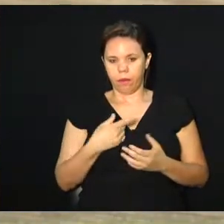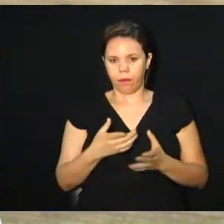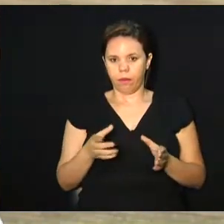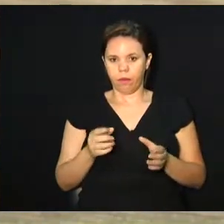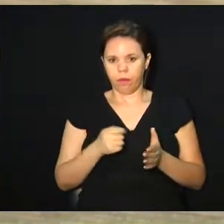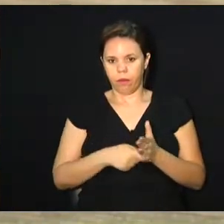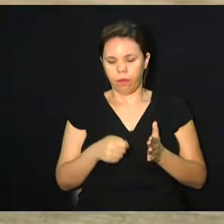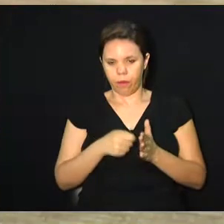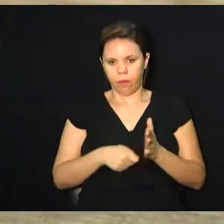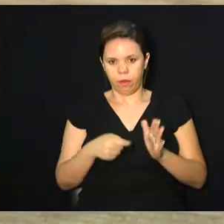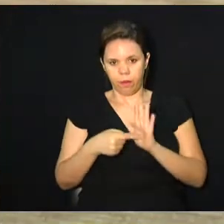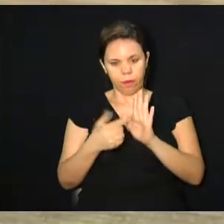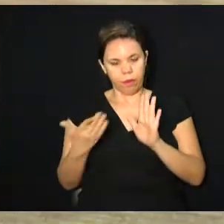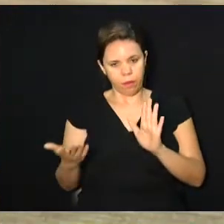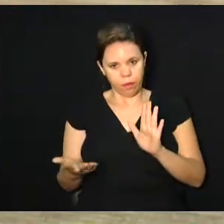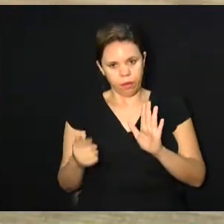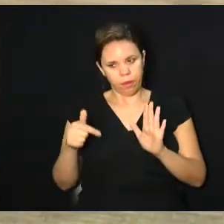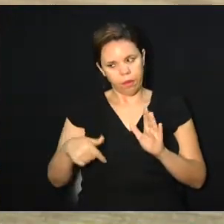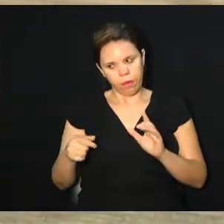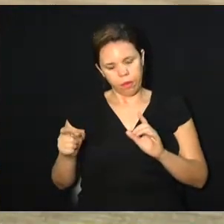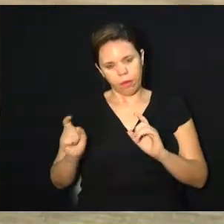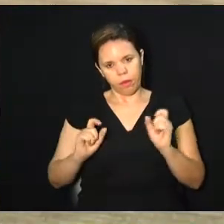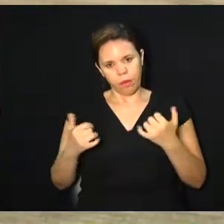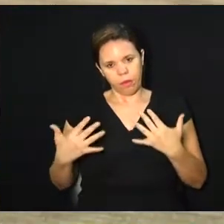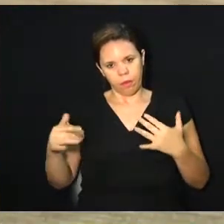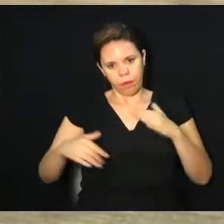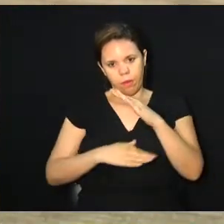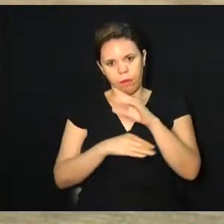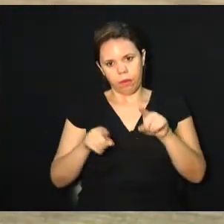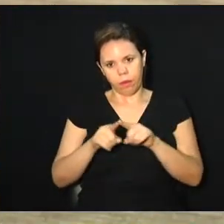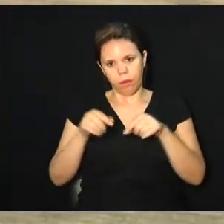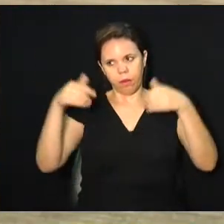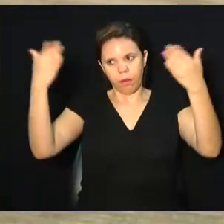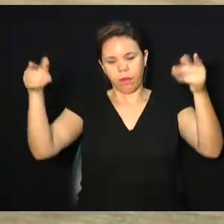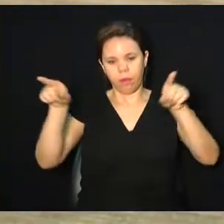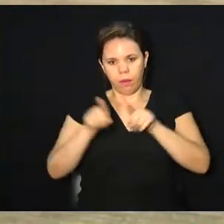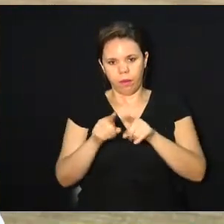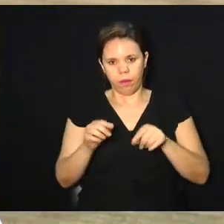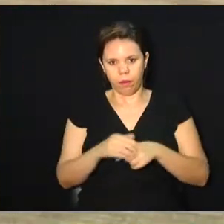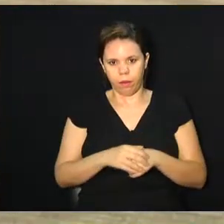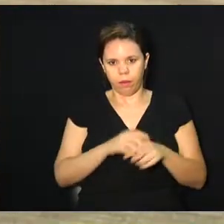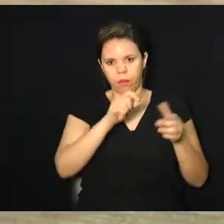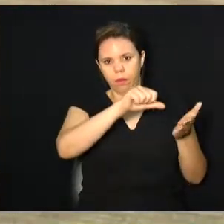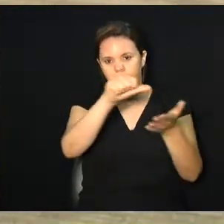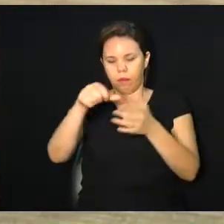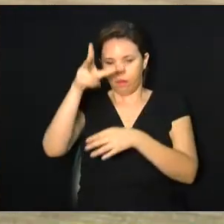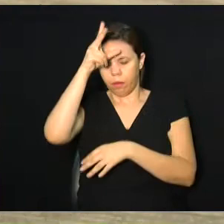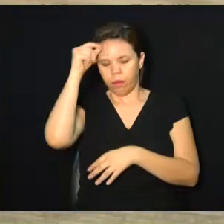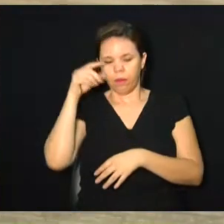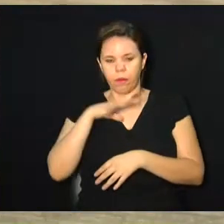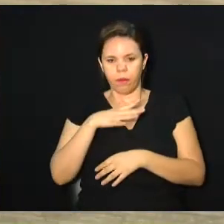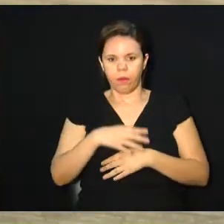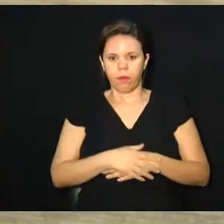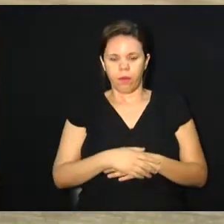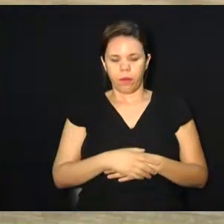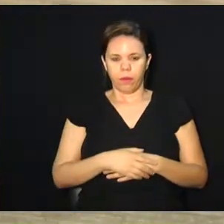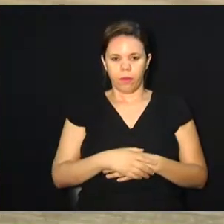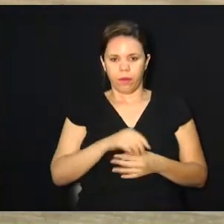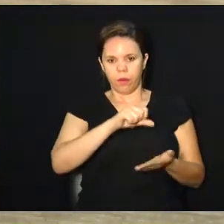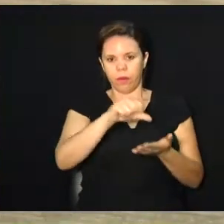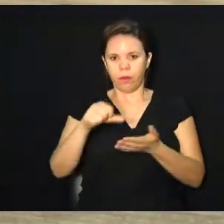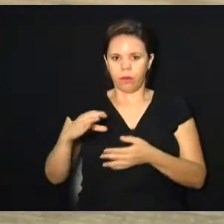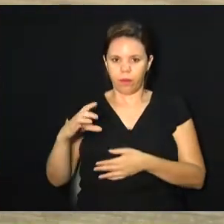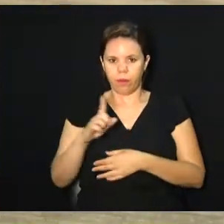vou trazer à tona, não só nesse plenário, nessa casa, como também nos espaços públicos da cidade, nas regiões do